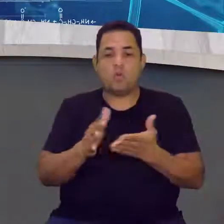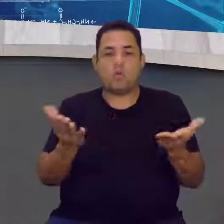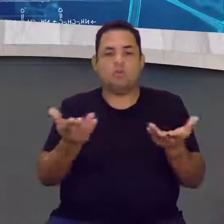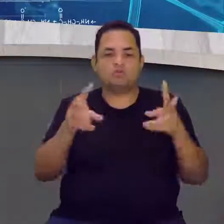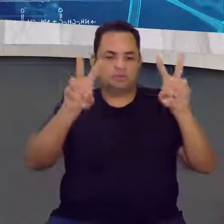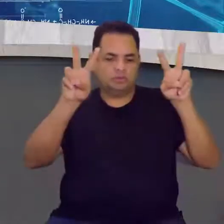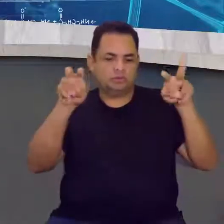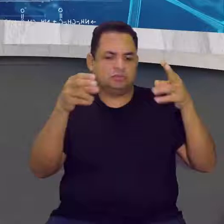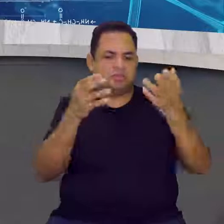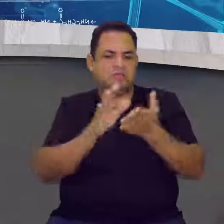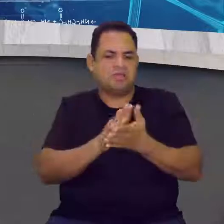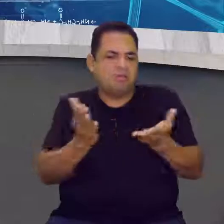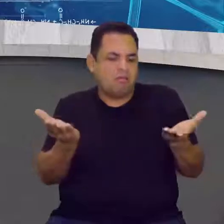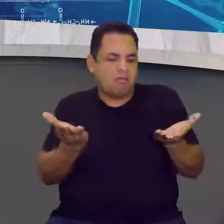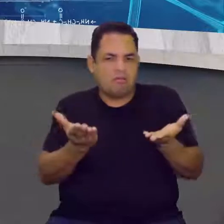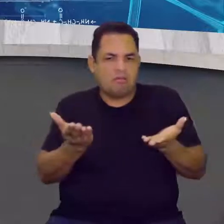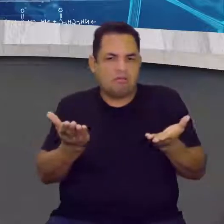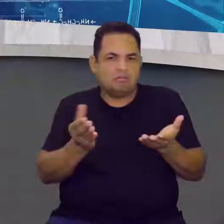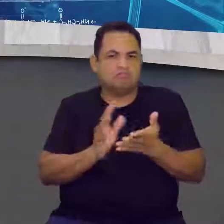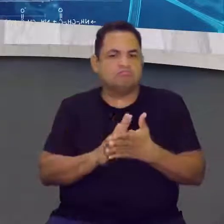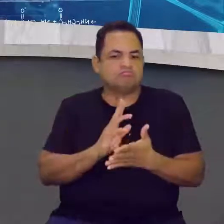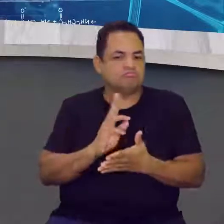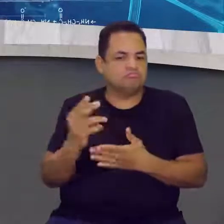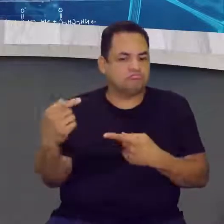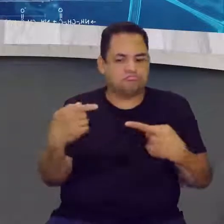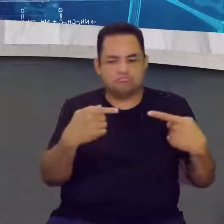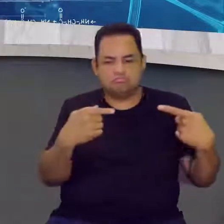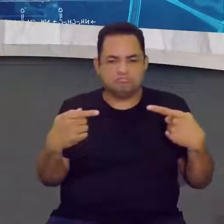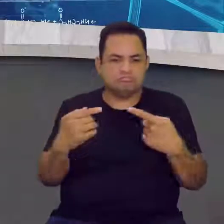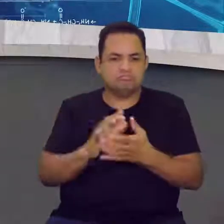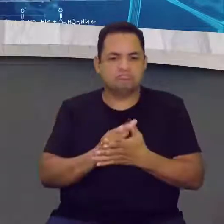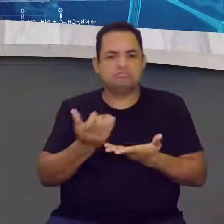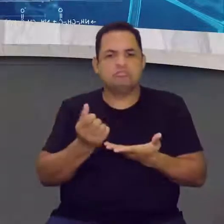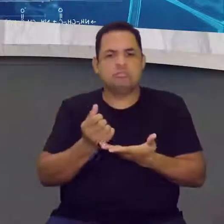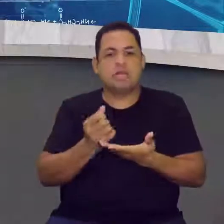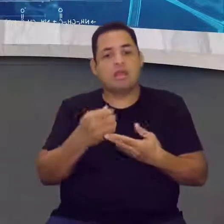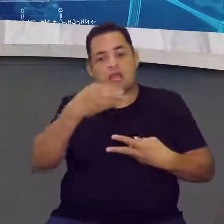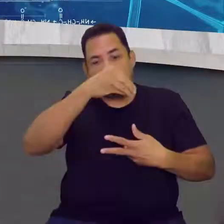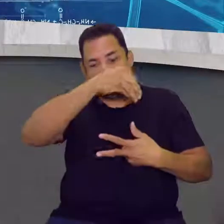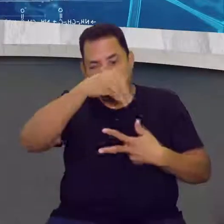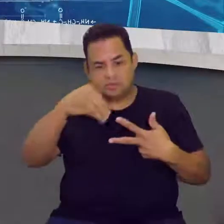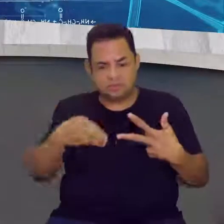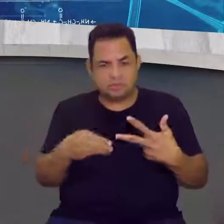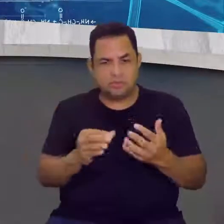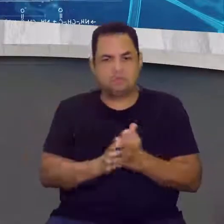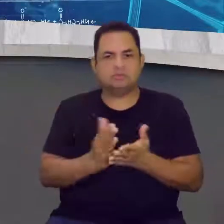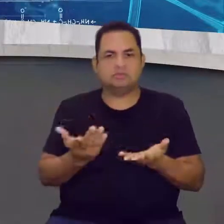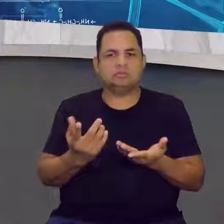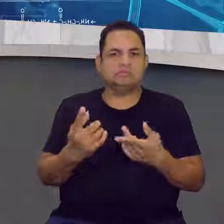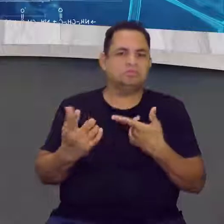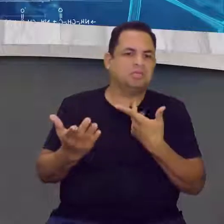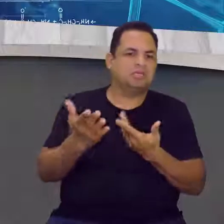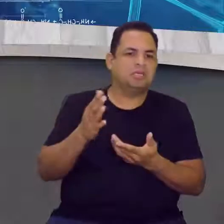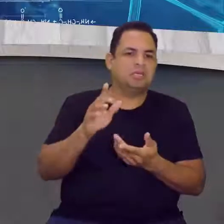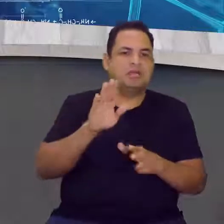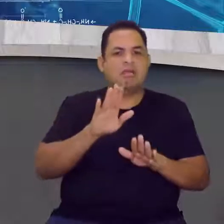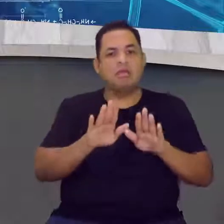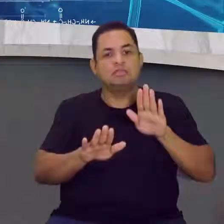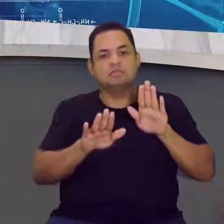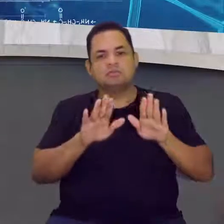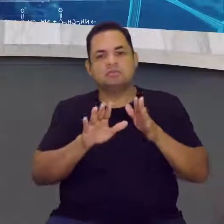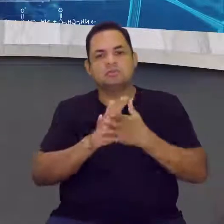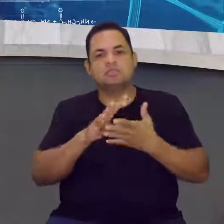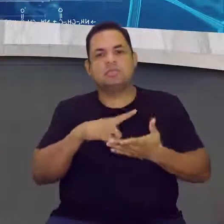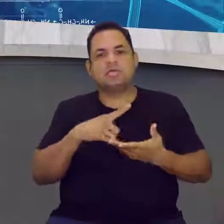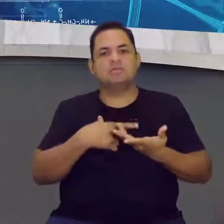muito na atualidade, que sempre está relacionado a algumas questões do Enem, e você volta e meia vê essa